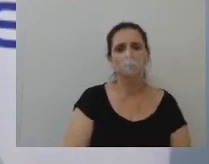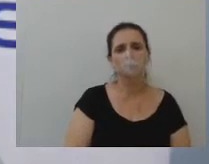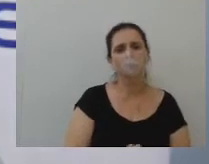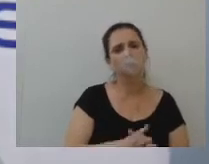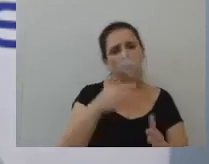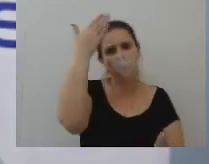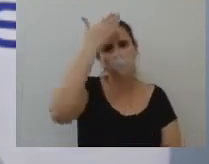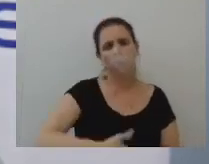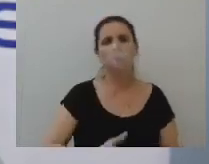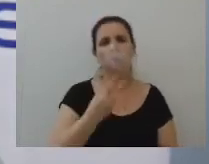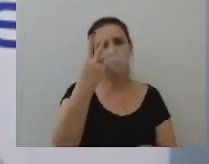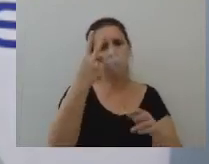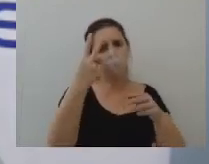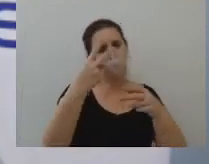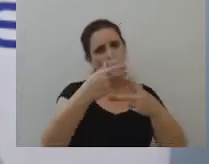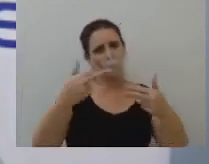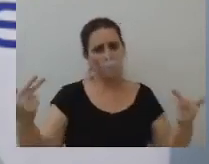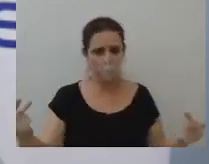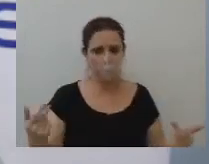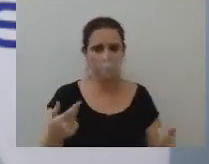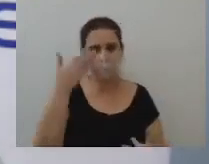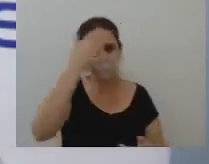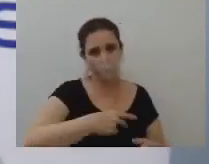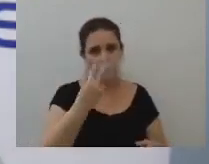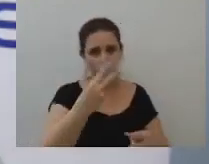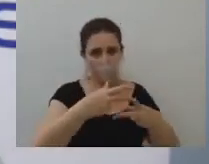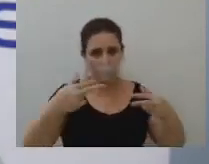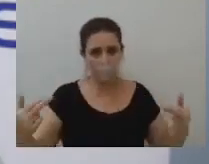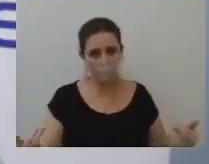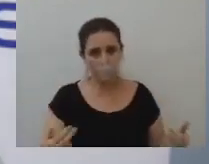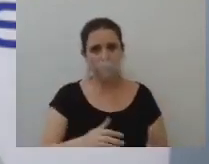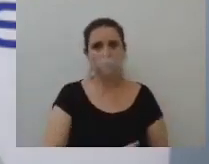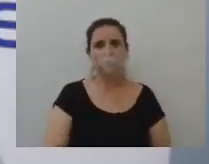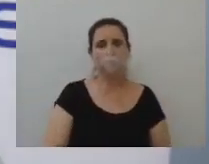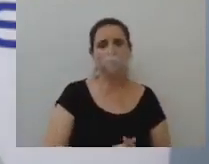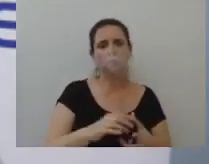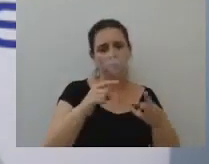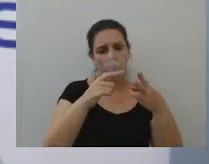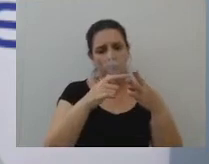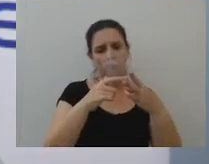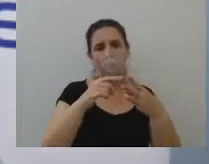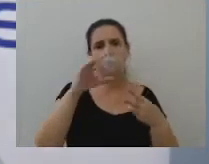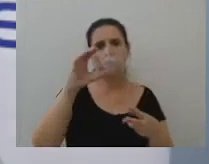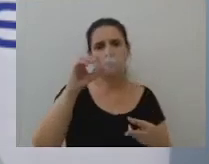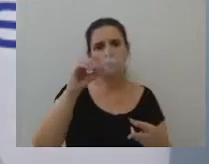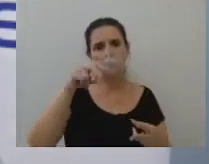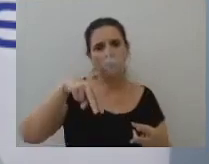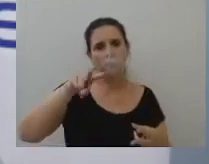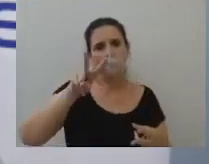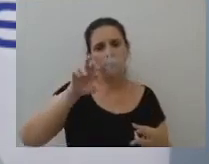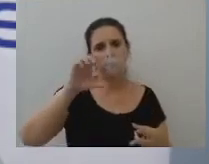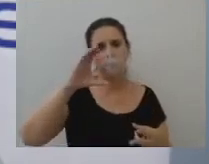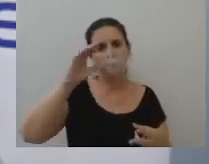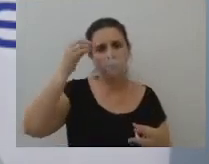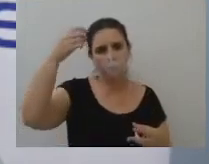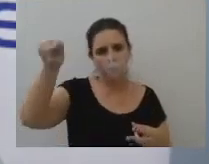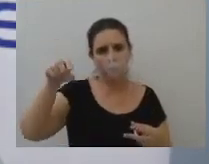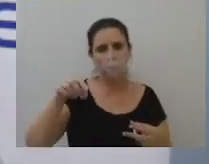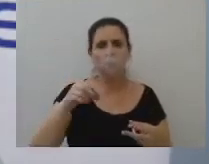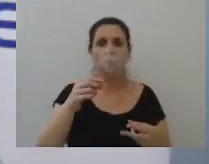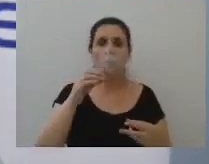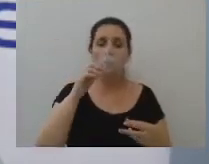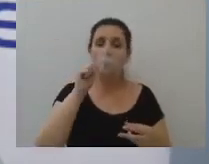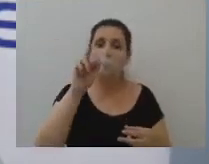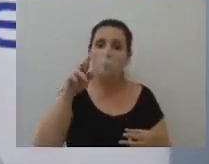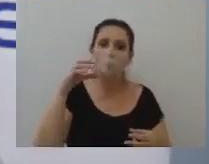provo a vocês duas coisas. Eu provo a vocês as correntes de convecção em que o ar quente ele vai